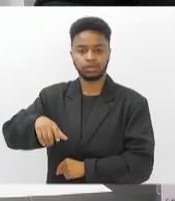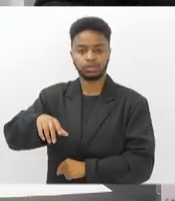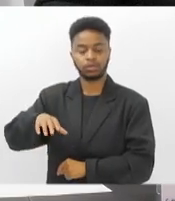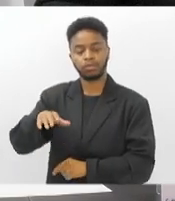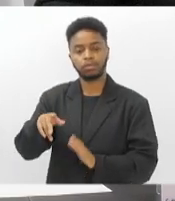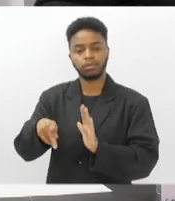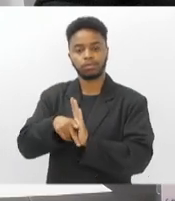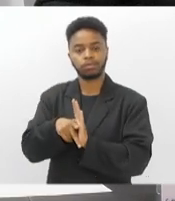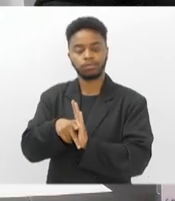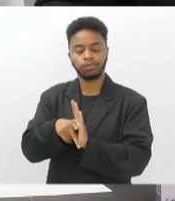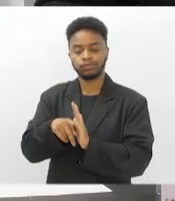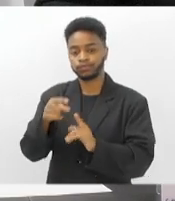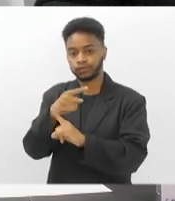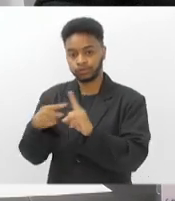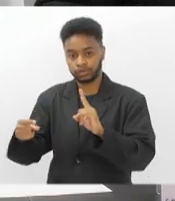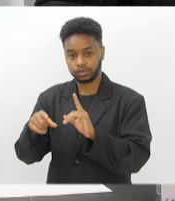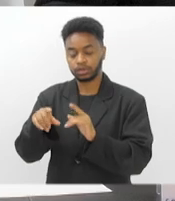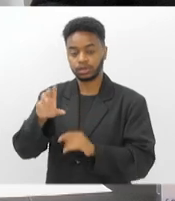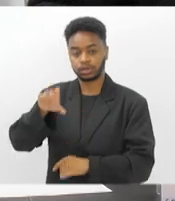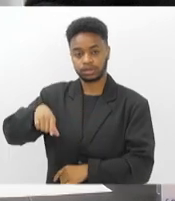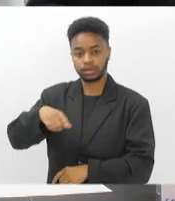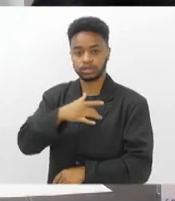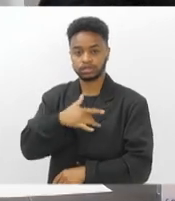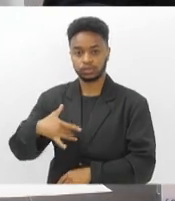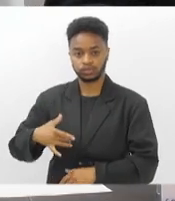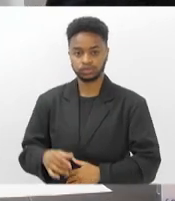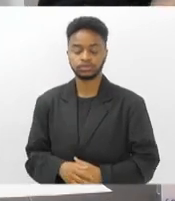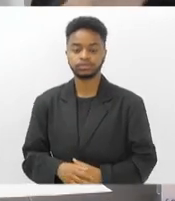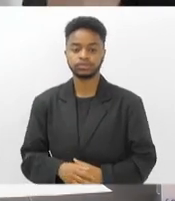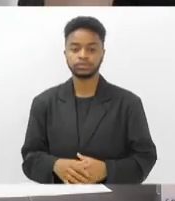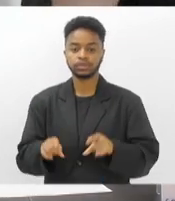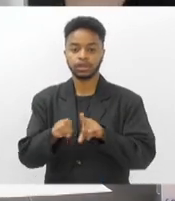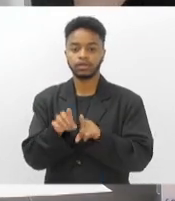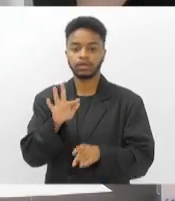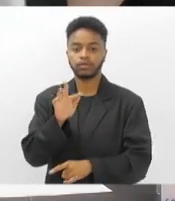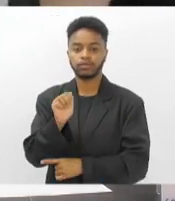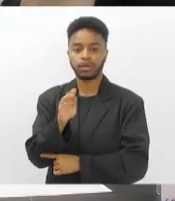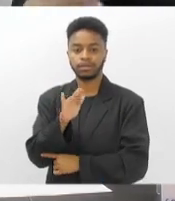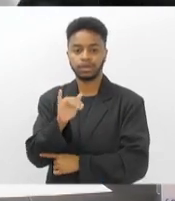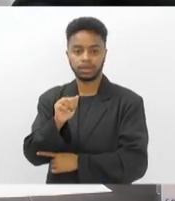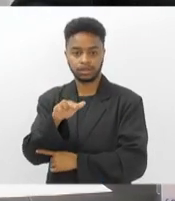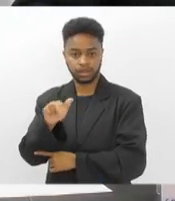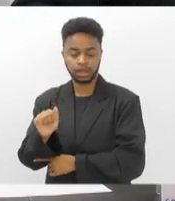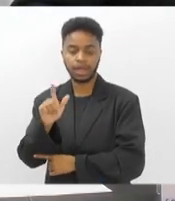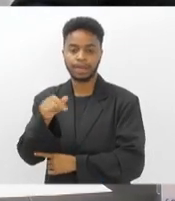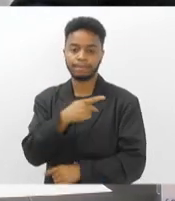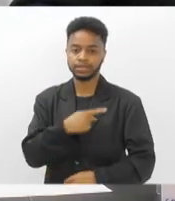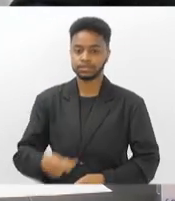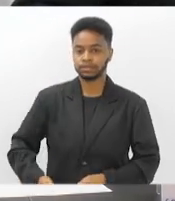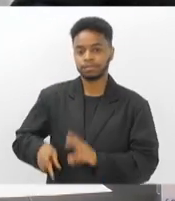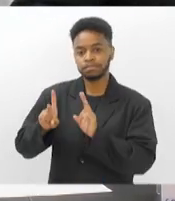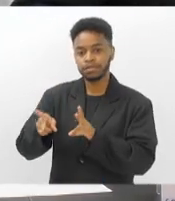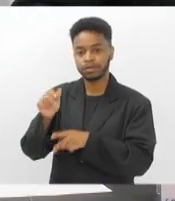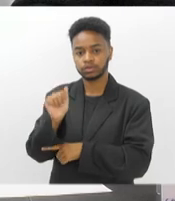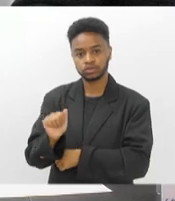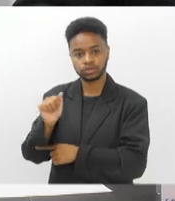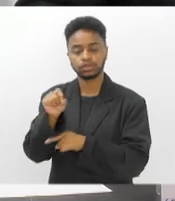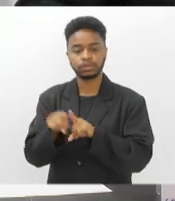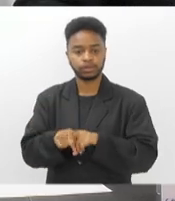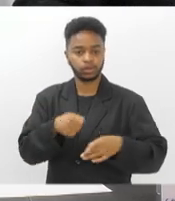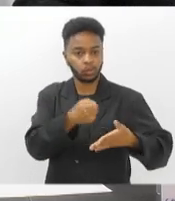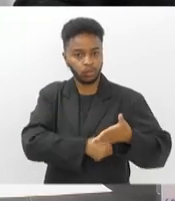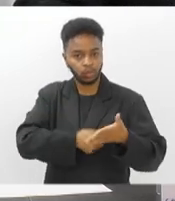daane pela tua presença a Fabiane Simão que é presidente da associação nenhum direito a menos também da mesma forma uma lutadora